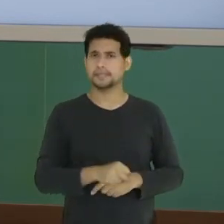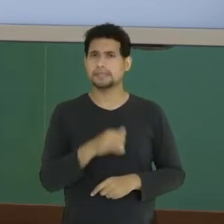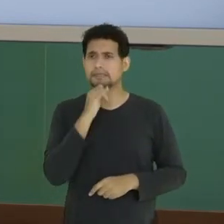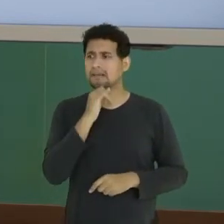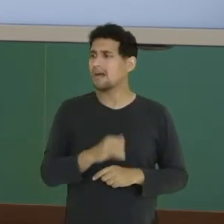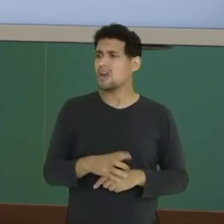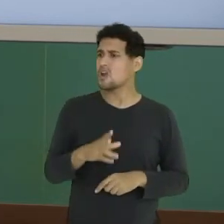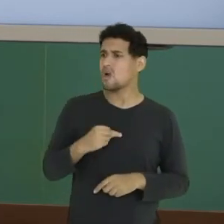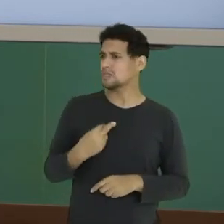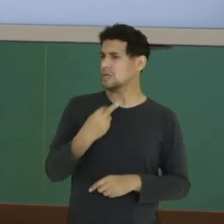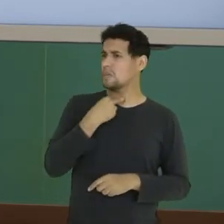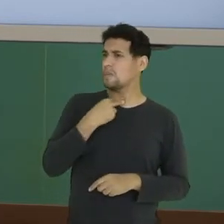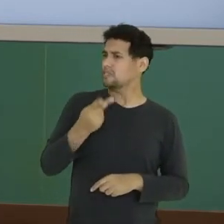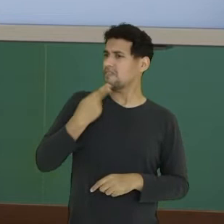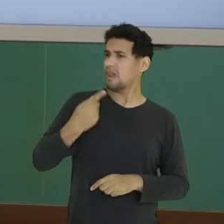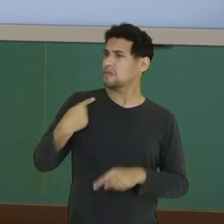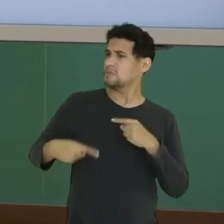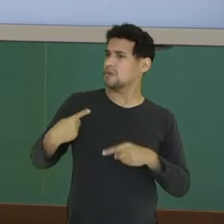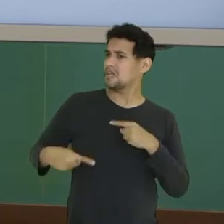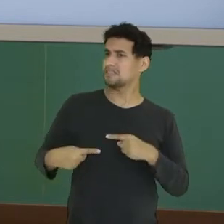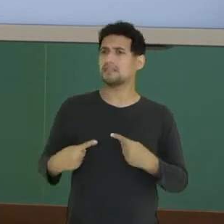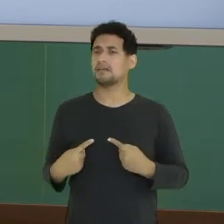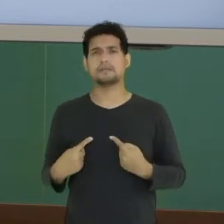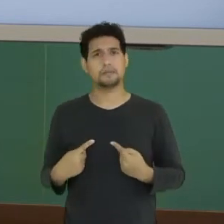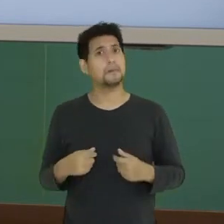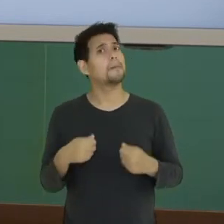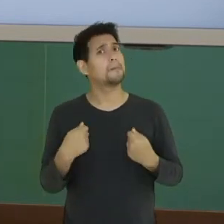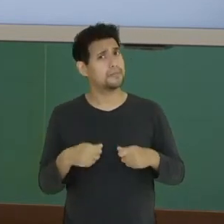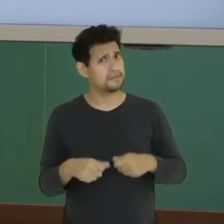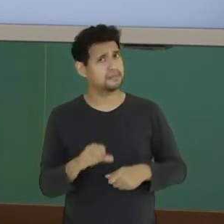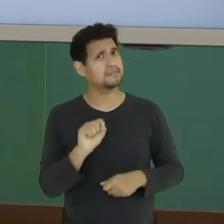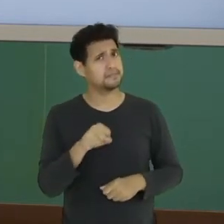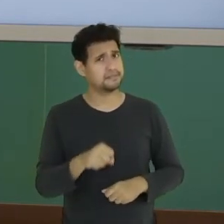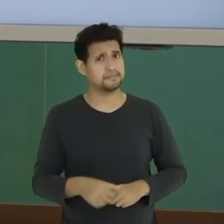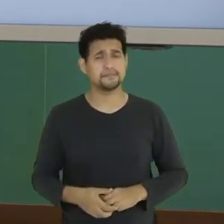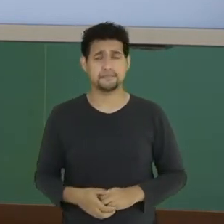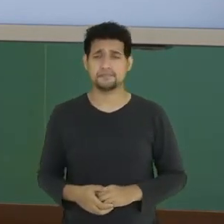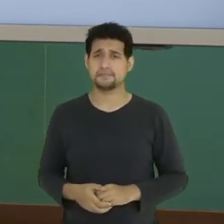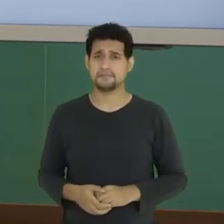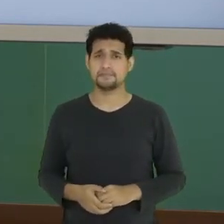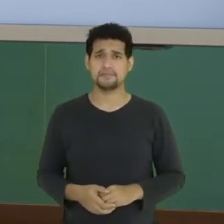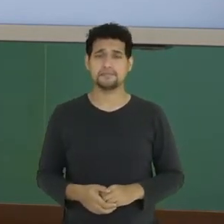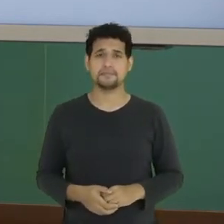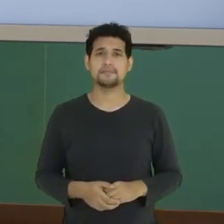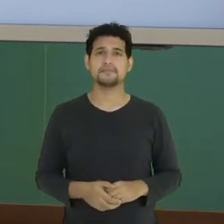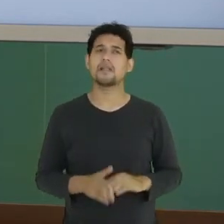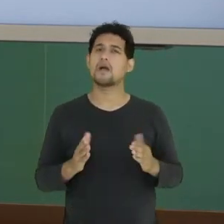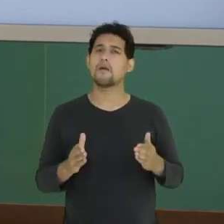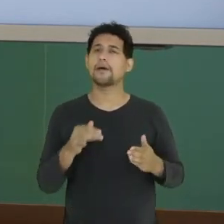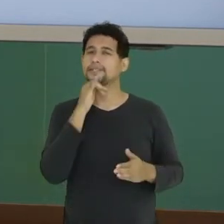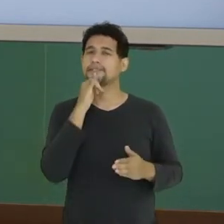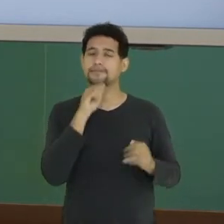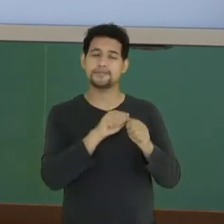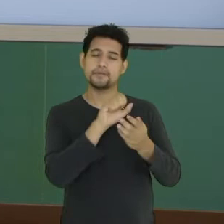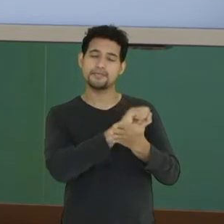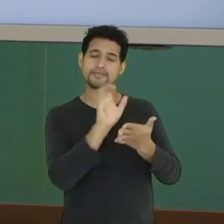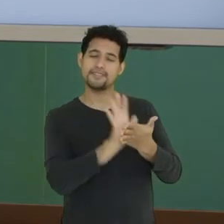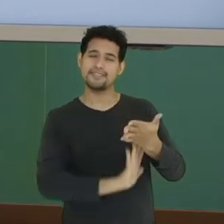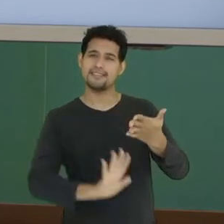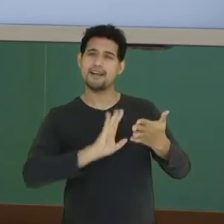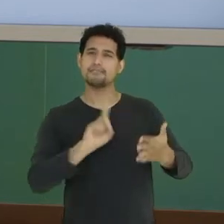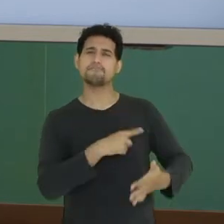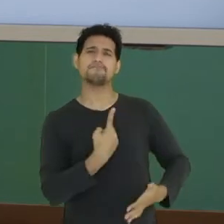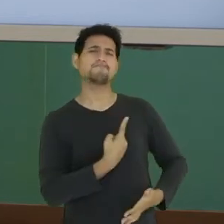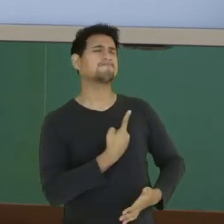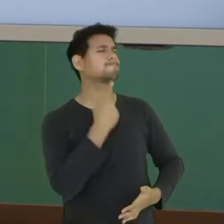esses debates políticos não nos atingem diretamente. Vamos aqui para uma atividade para a gente pensar